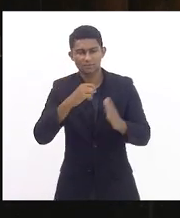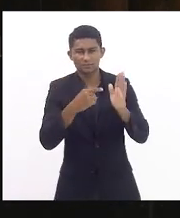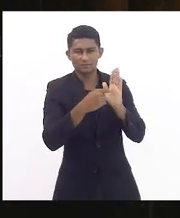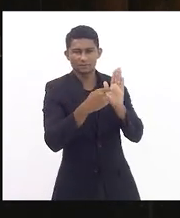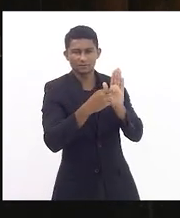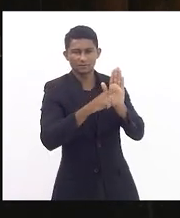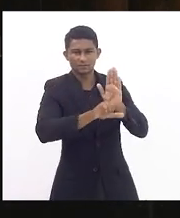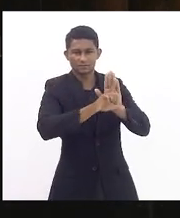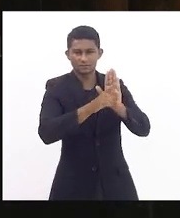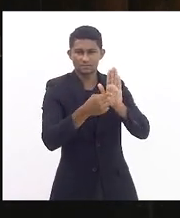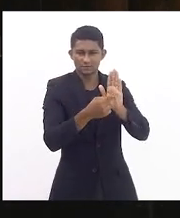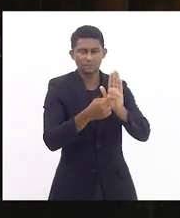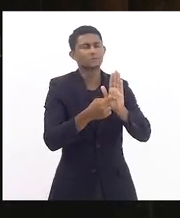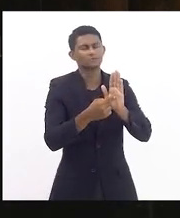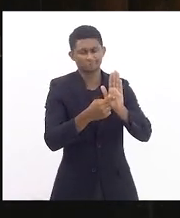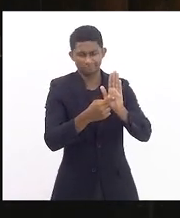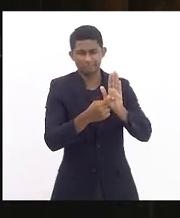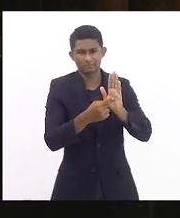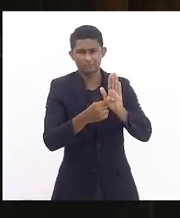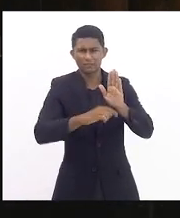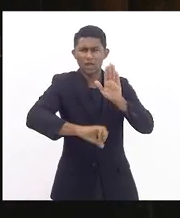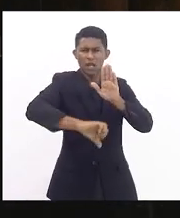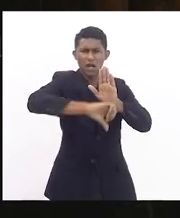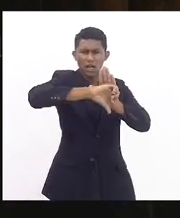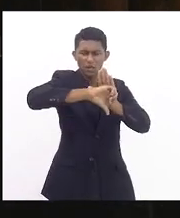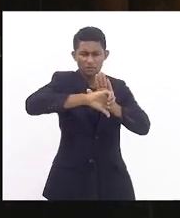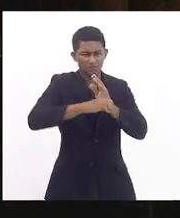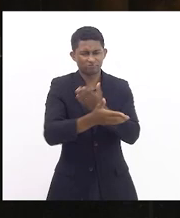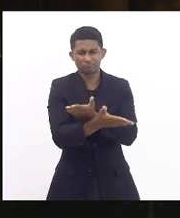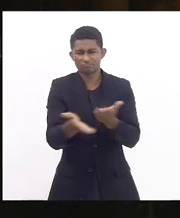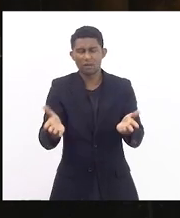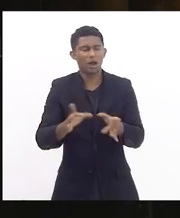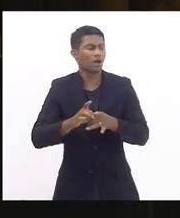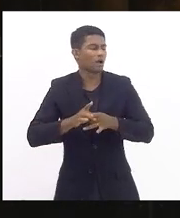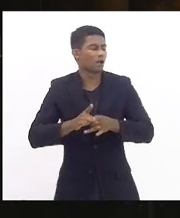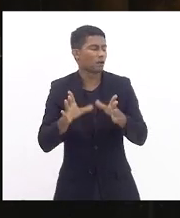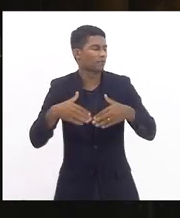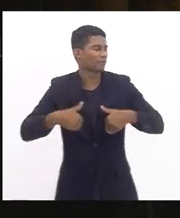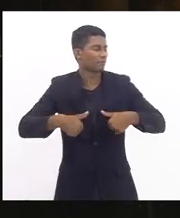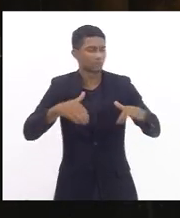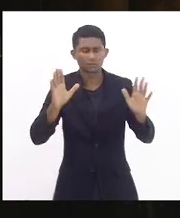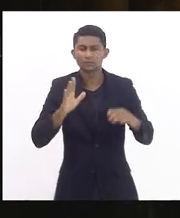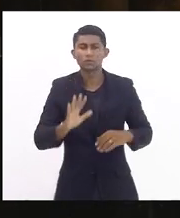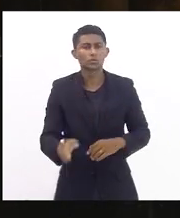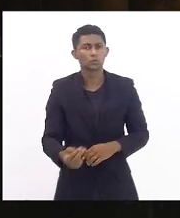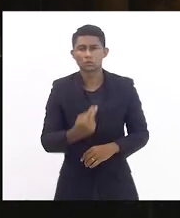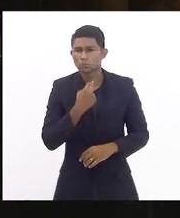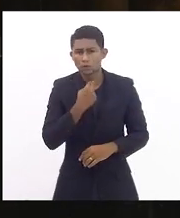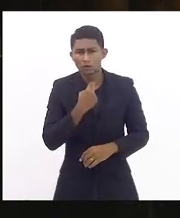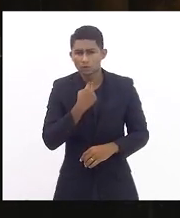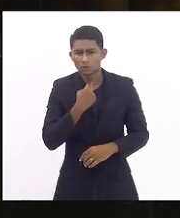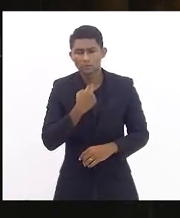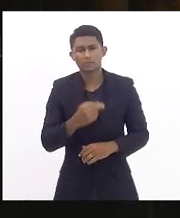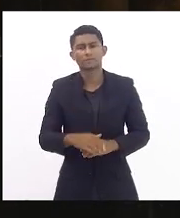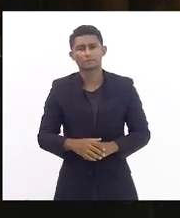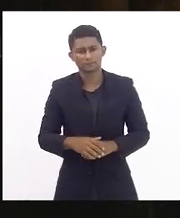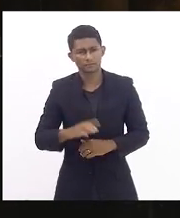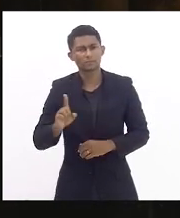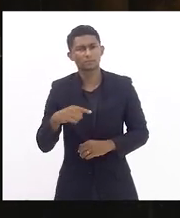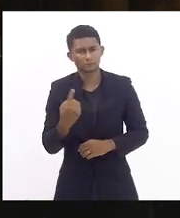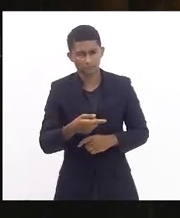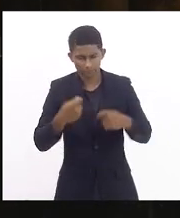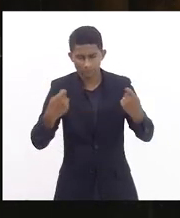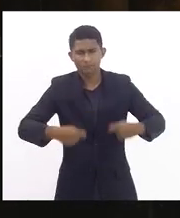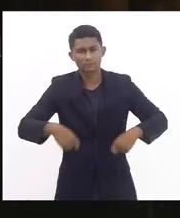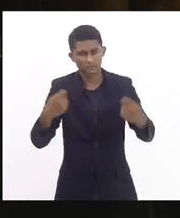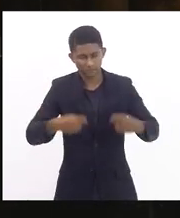ficar impune, não pode passar impune de maneira nenhuma. Nós precisamos entender, senhoras